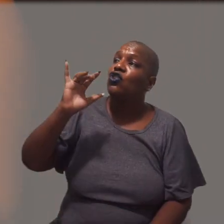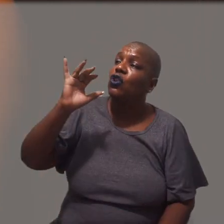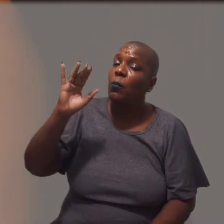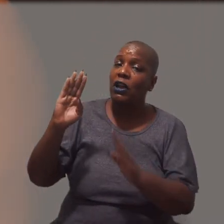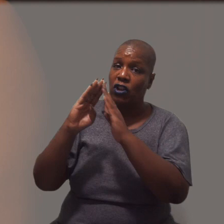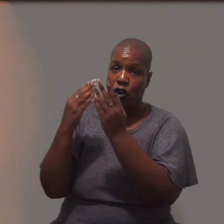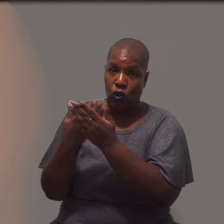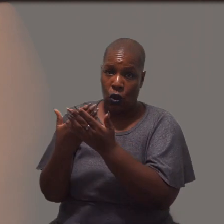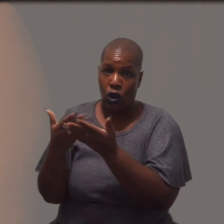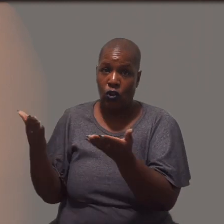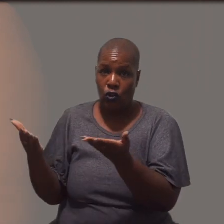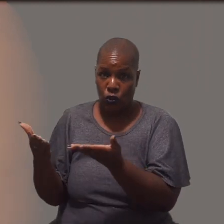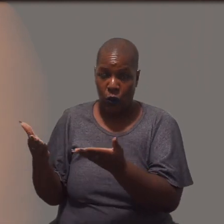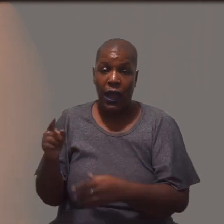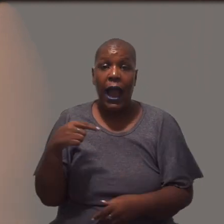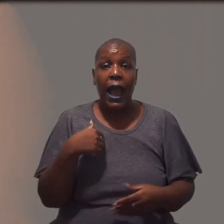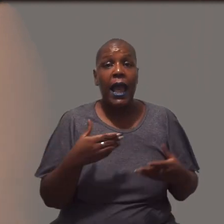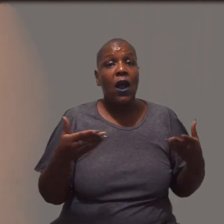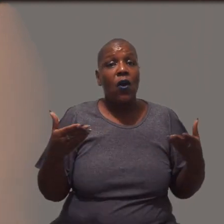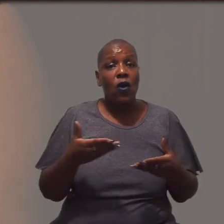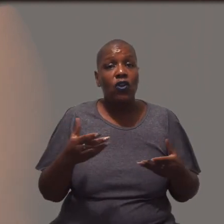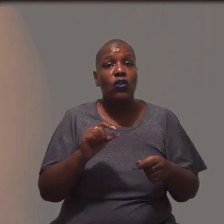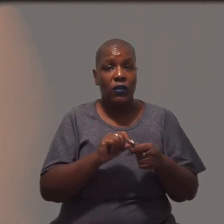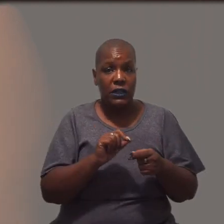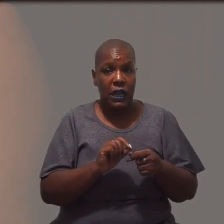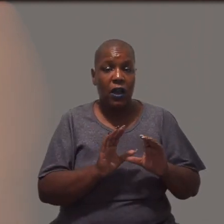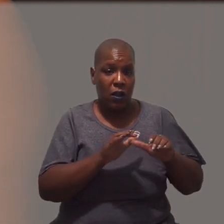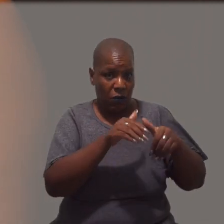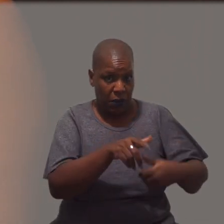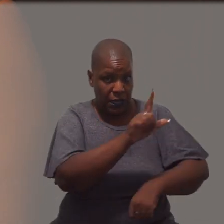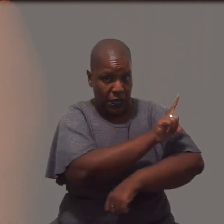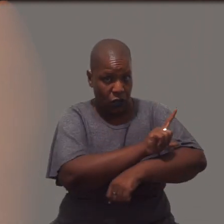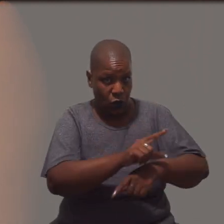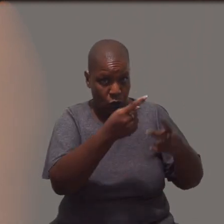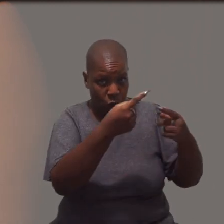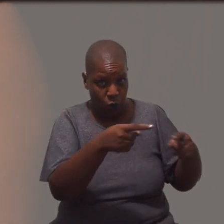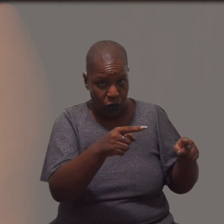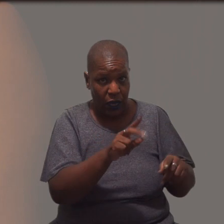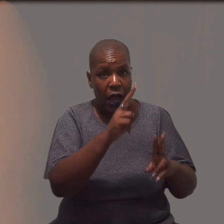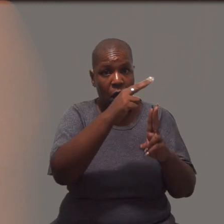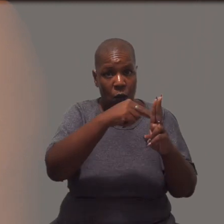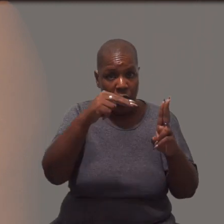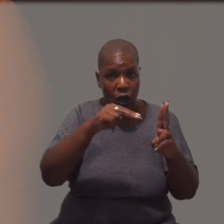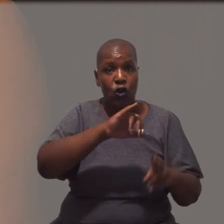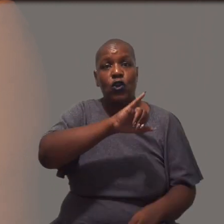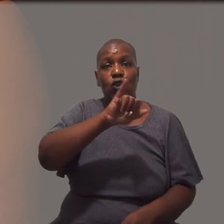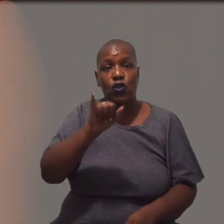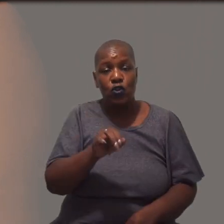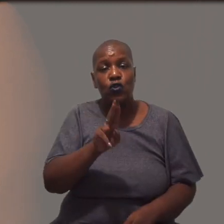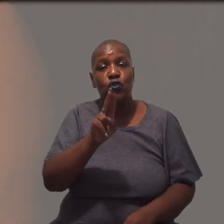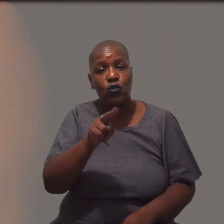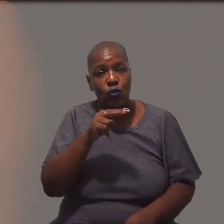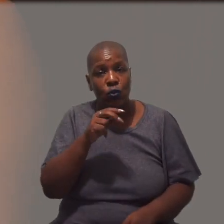Música também. Atualmente, eu estou fazendo a graduação de licenciatura em música na UNB e em junho desse